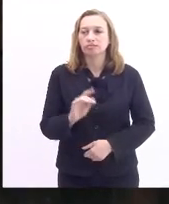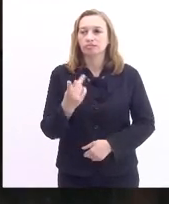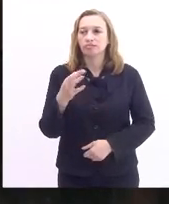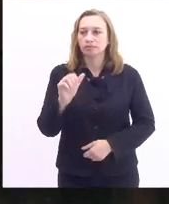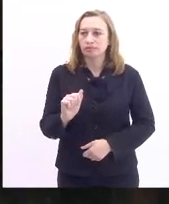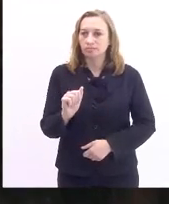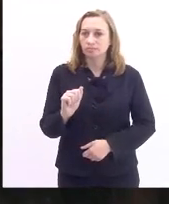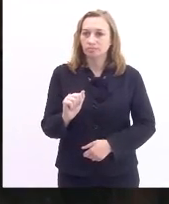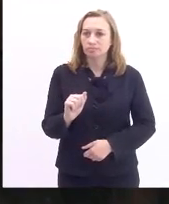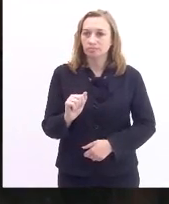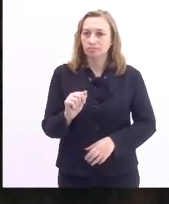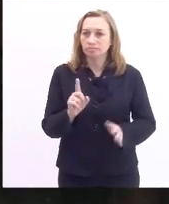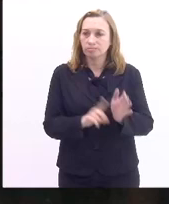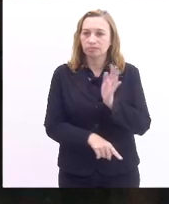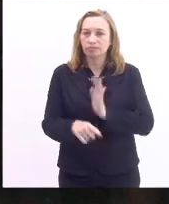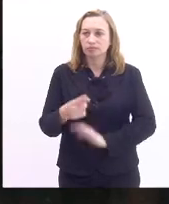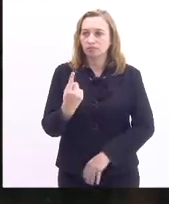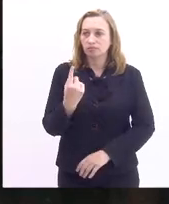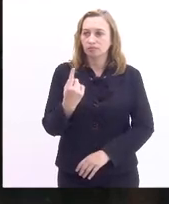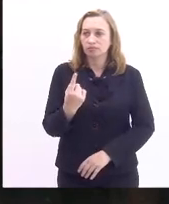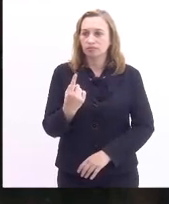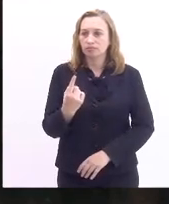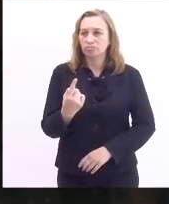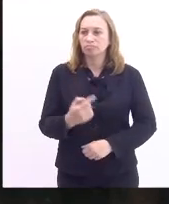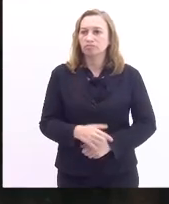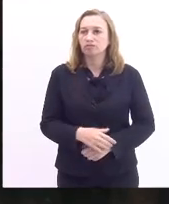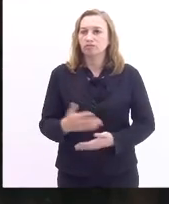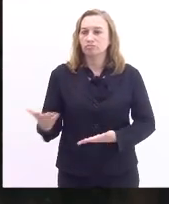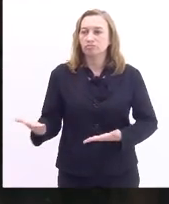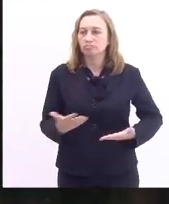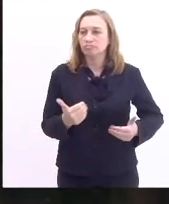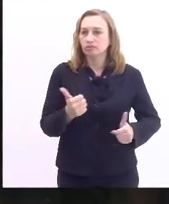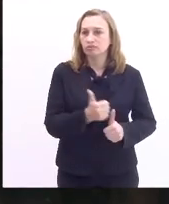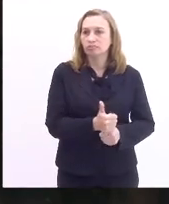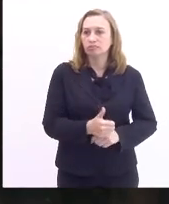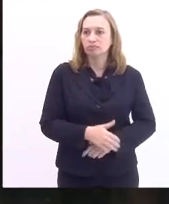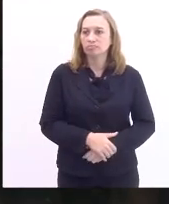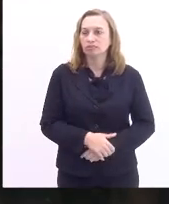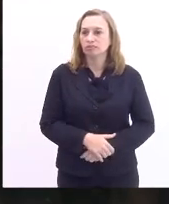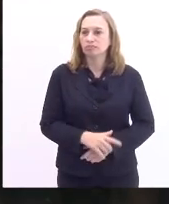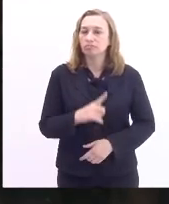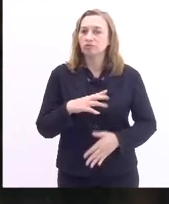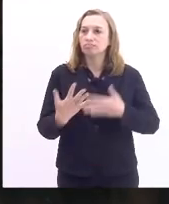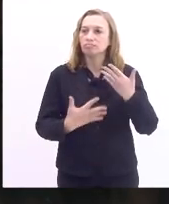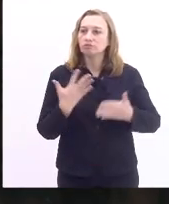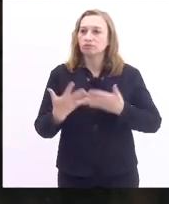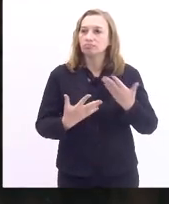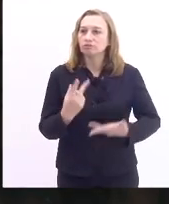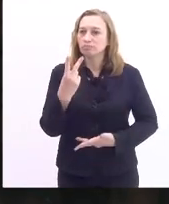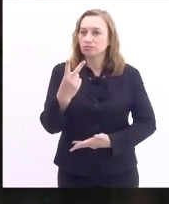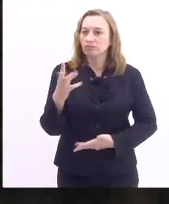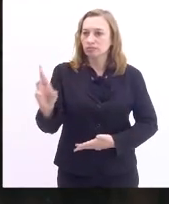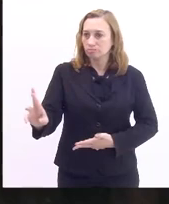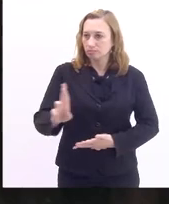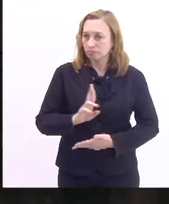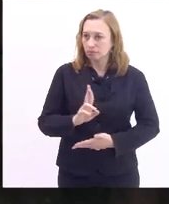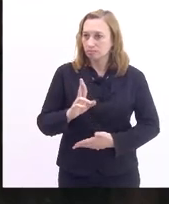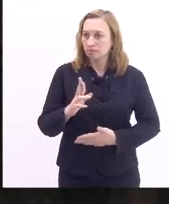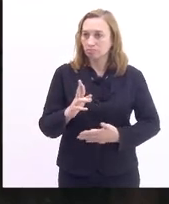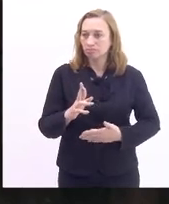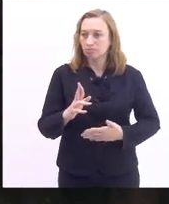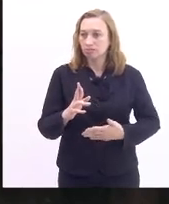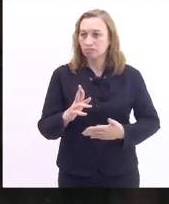era 15 Chapa menos um que eu não consigo convidando para nós o que tive a alegria de dois responderem nos